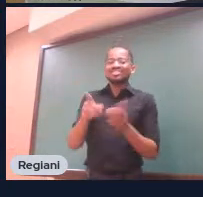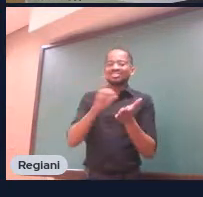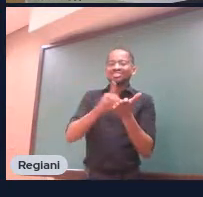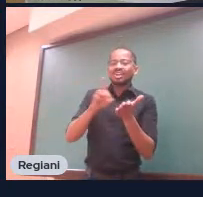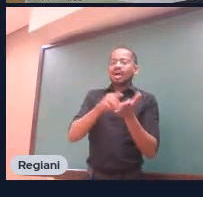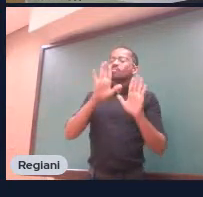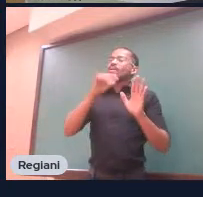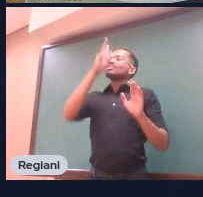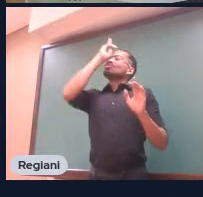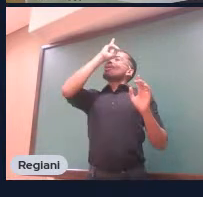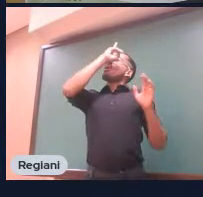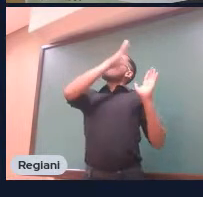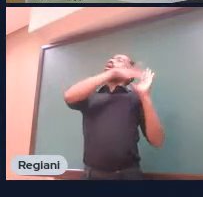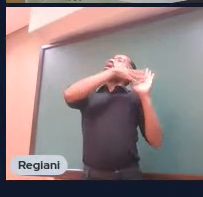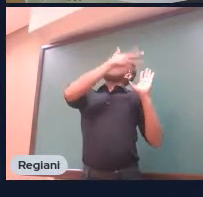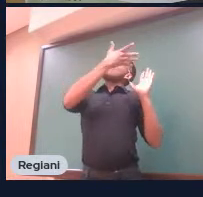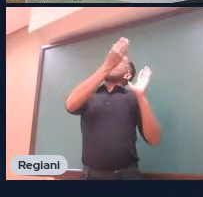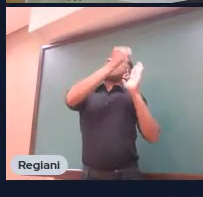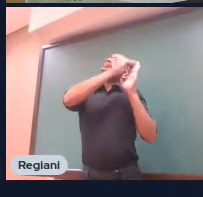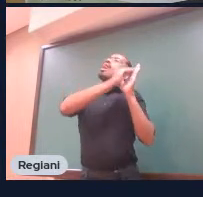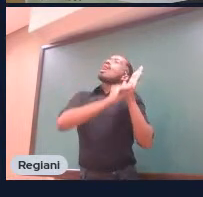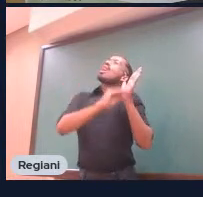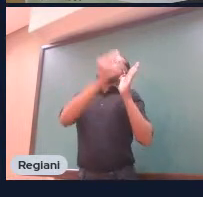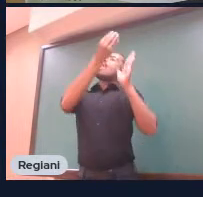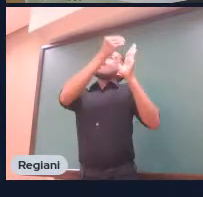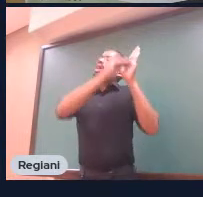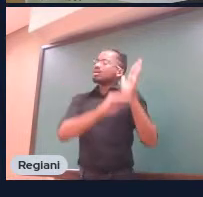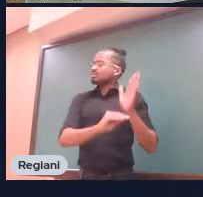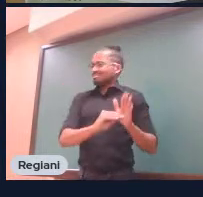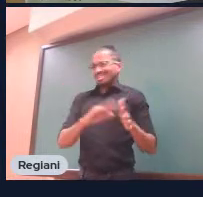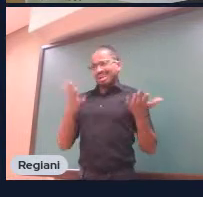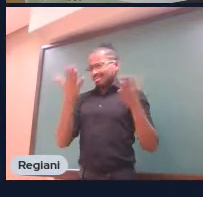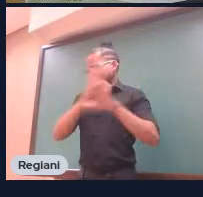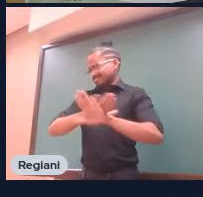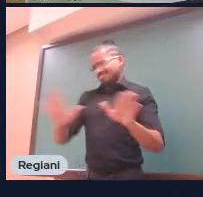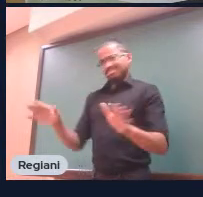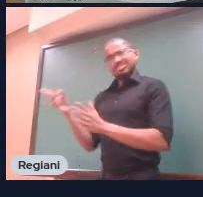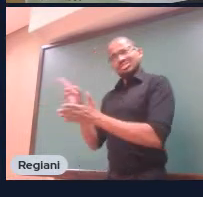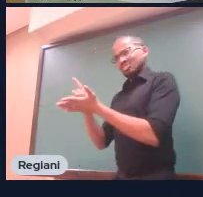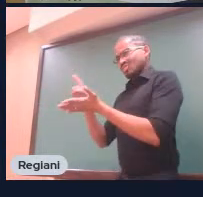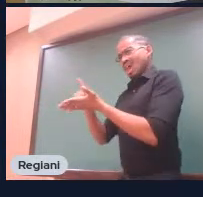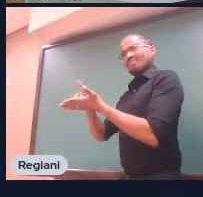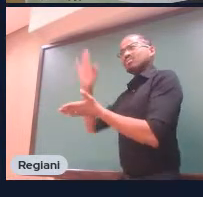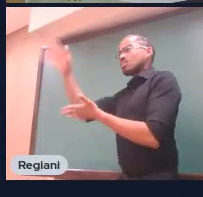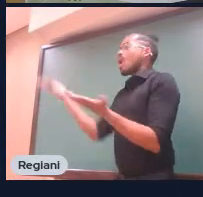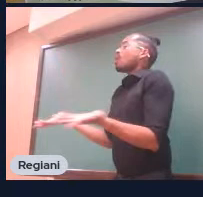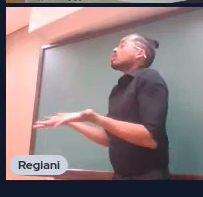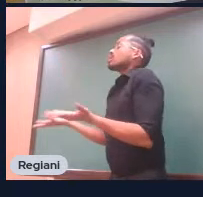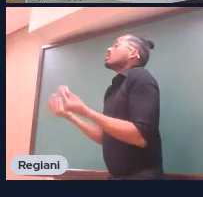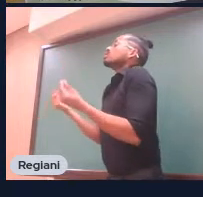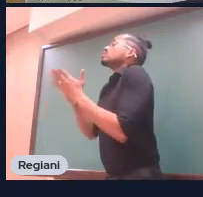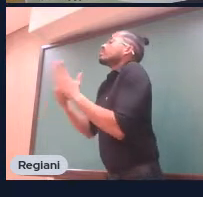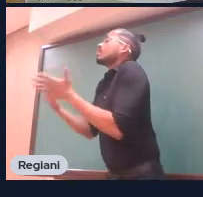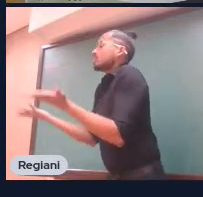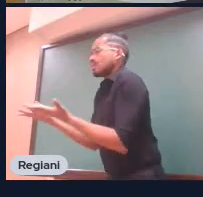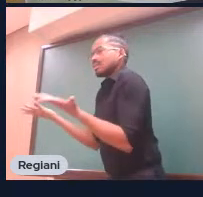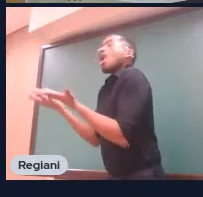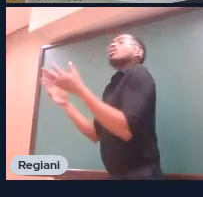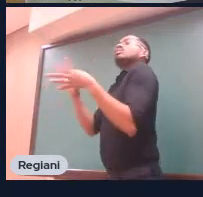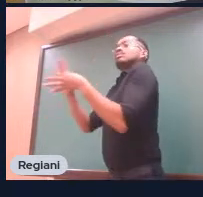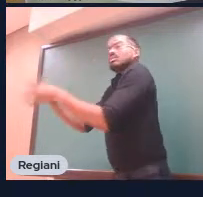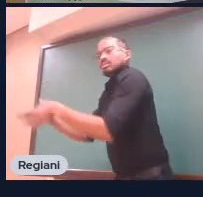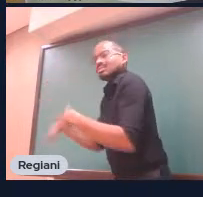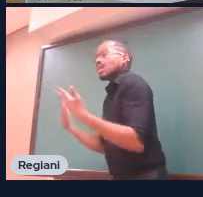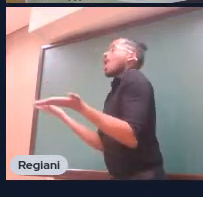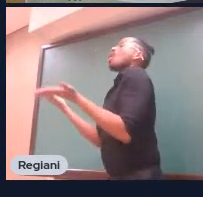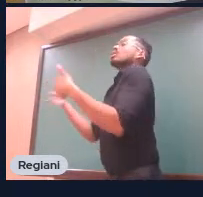componente histórico mais forte, para um foco mais na língua corrente, que podemos